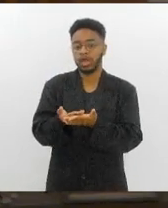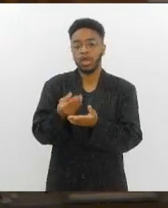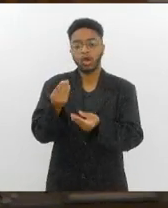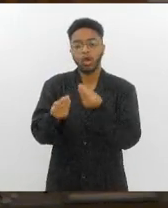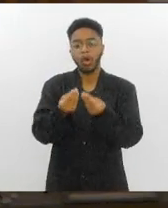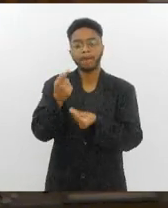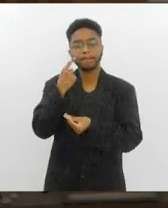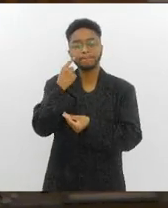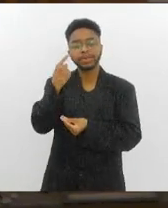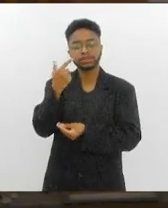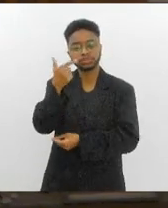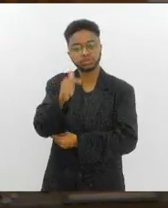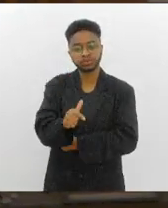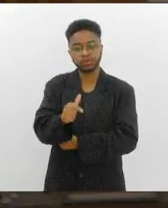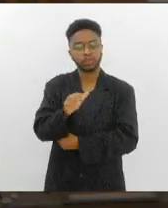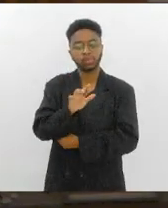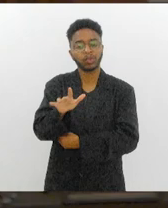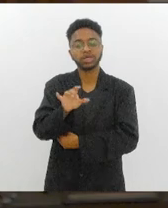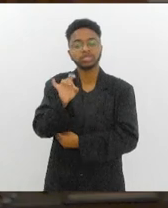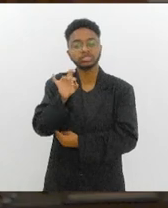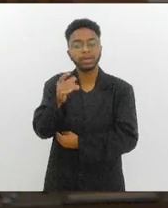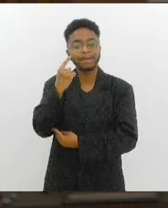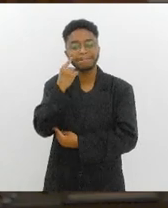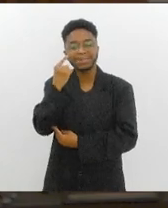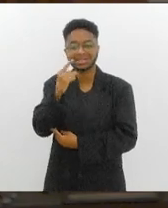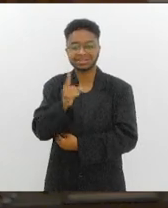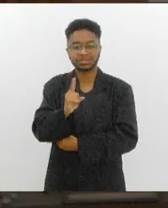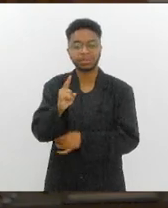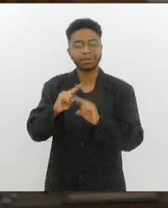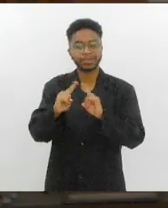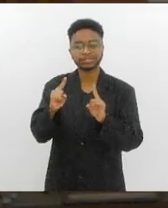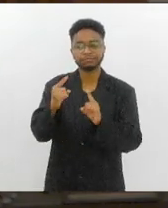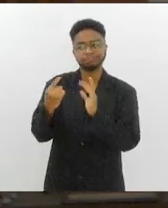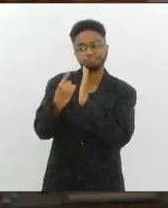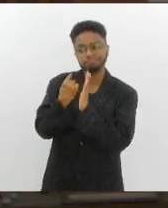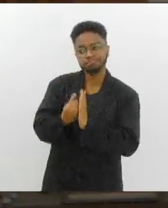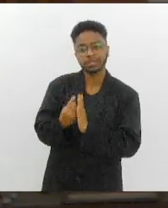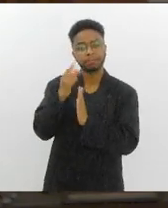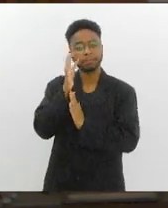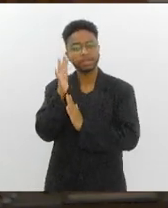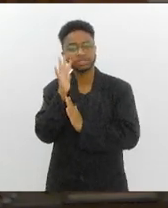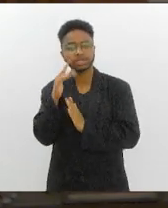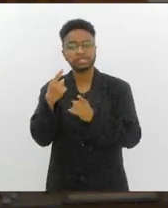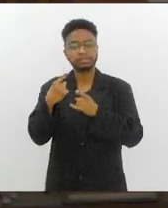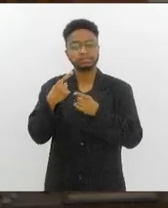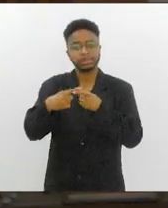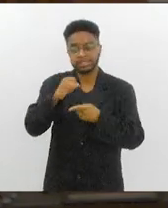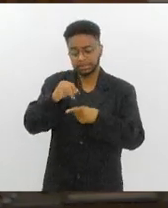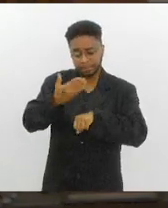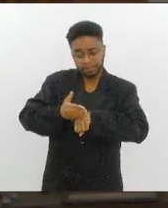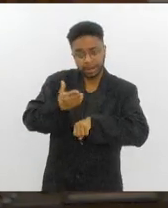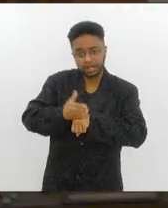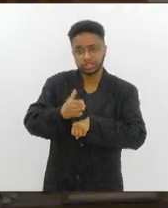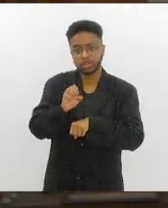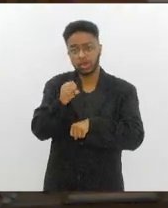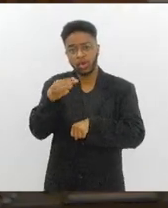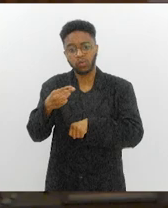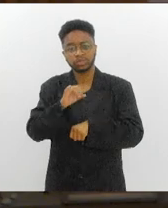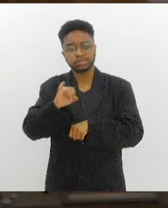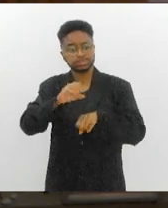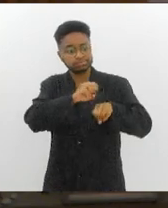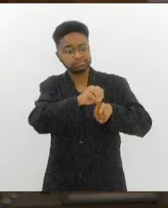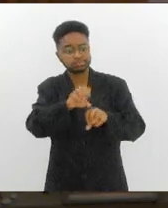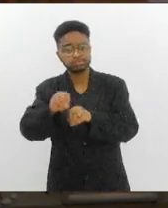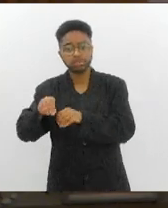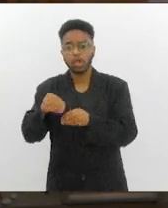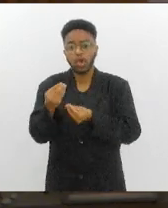repensa, não só pensa, repensa, se questiona, como você ensaia, como você dá uma aula, como